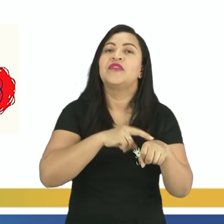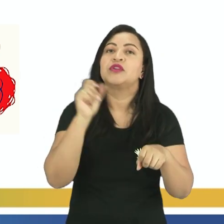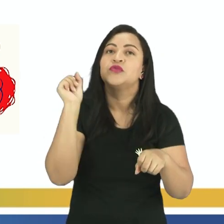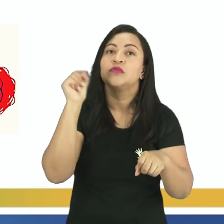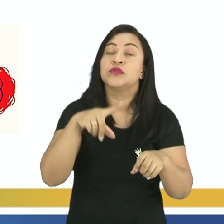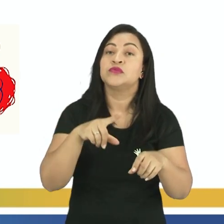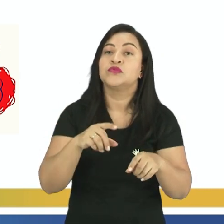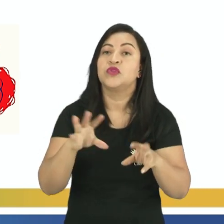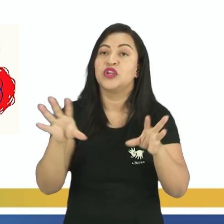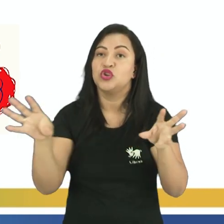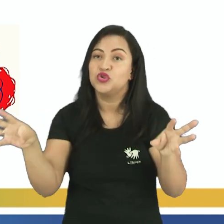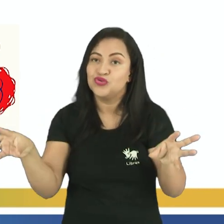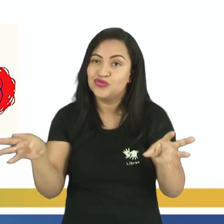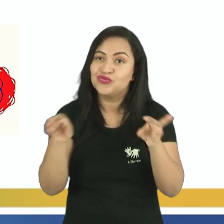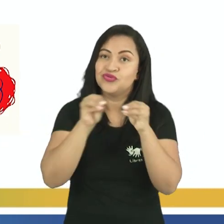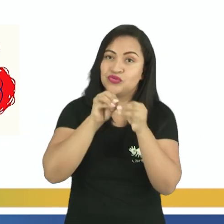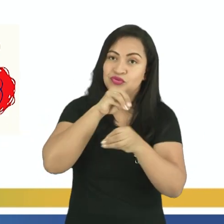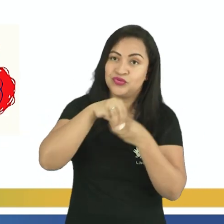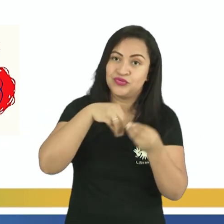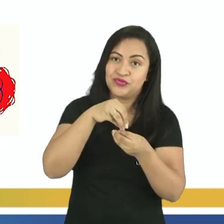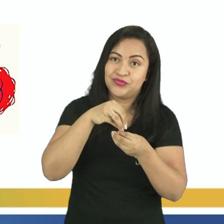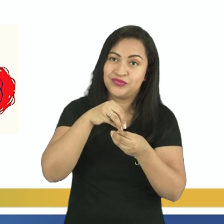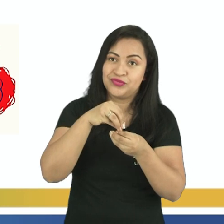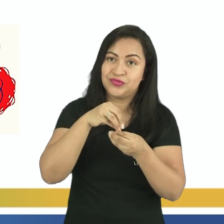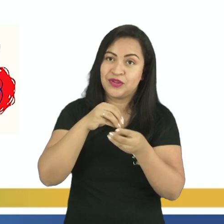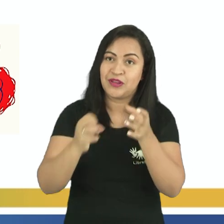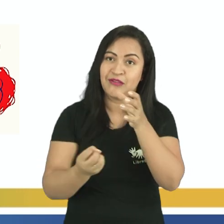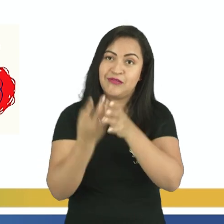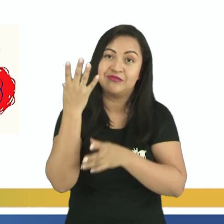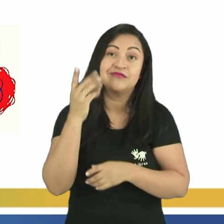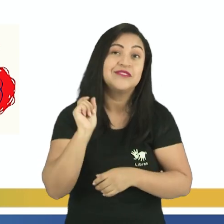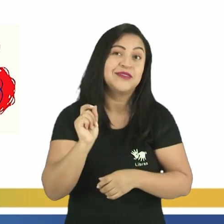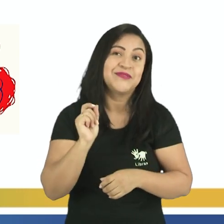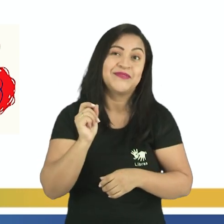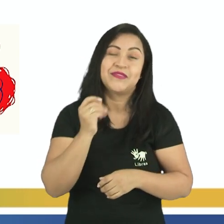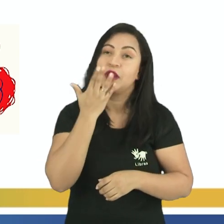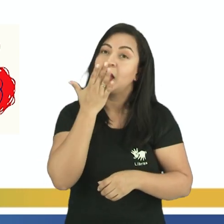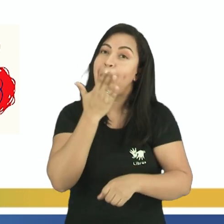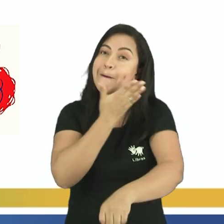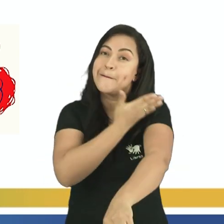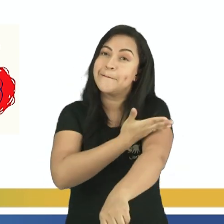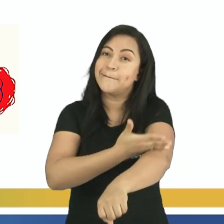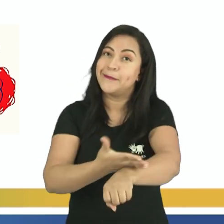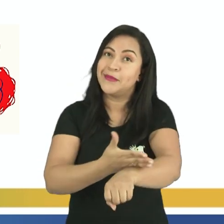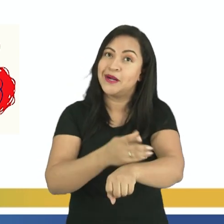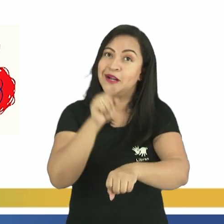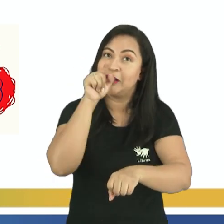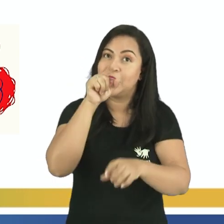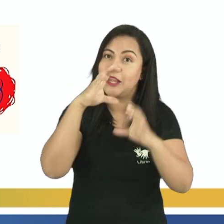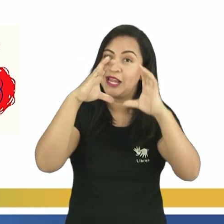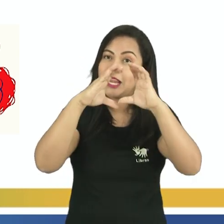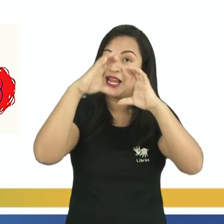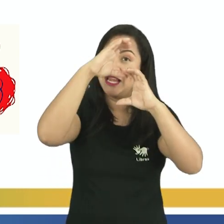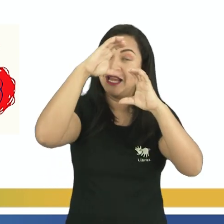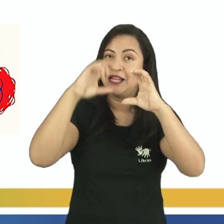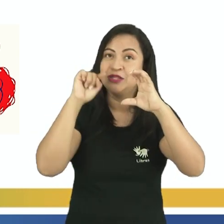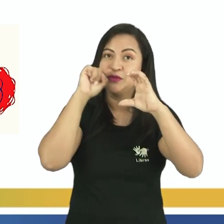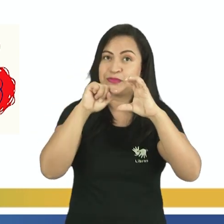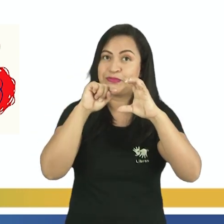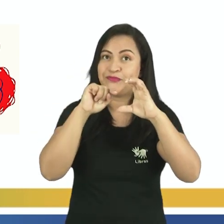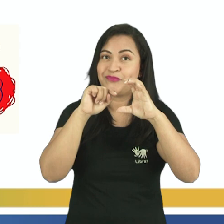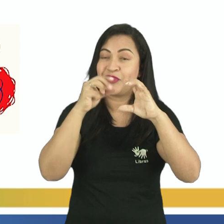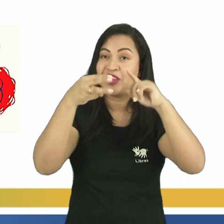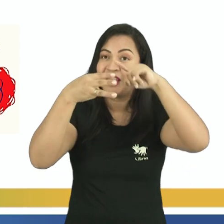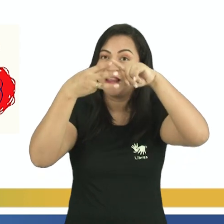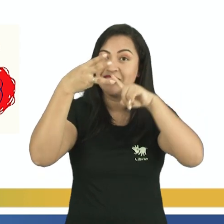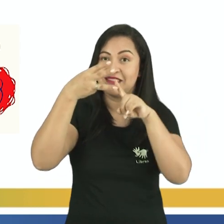eles juntos, eles formam a luz branca. Se vocês observarem, a gente tem a luz branca ali no meio. E essas três cores são o